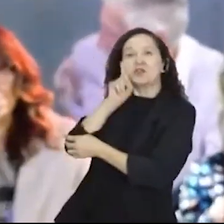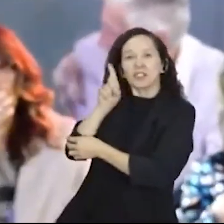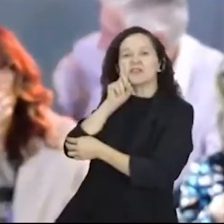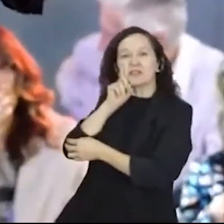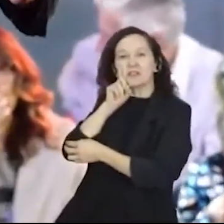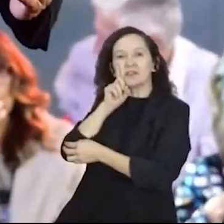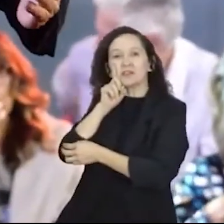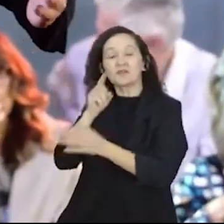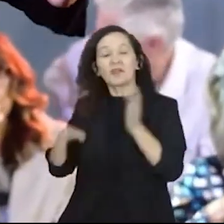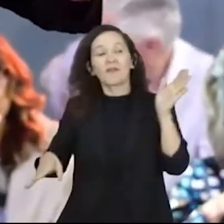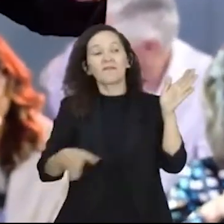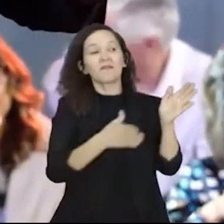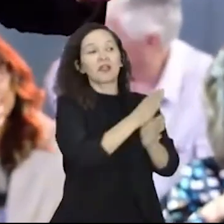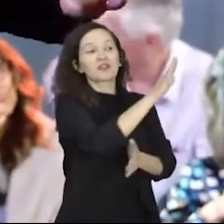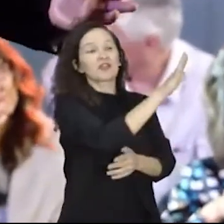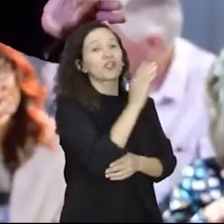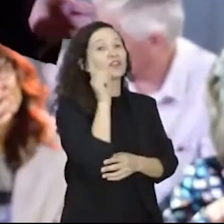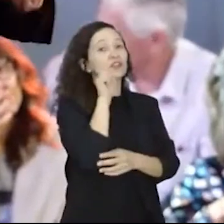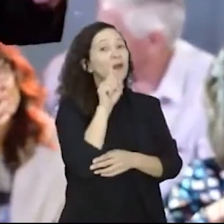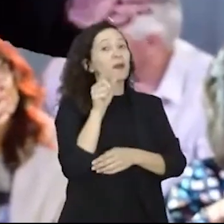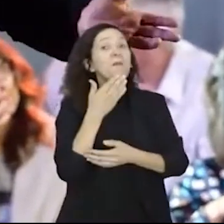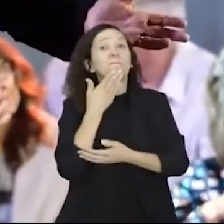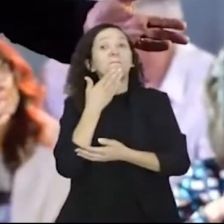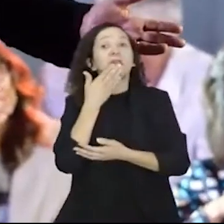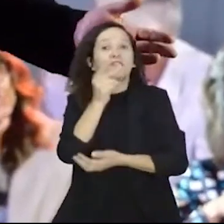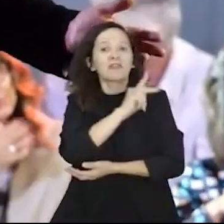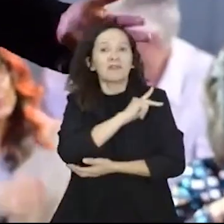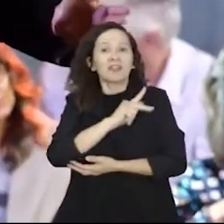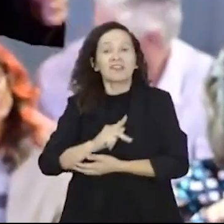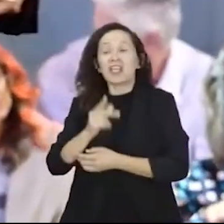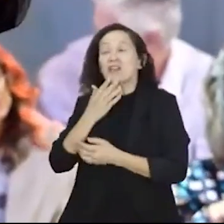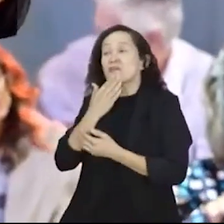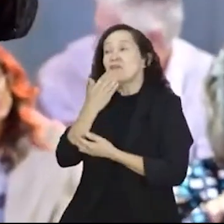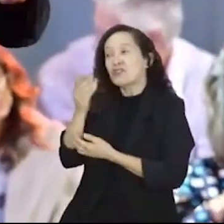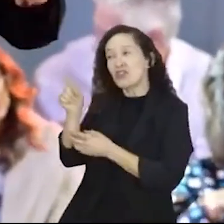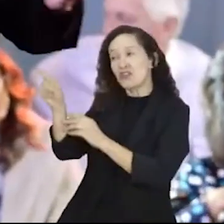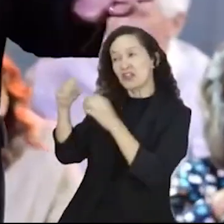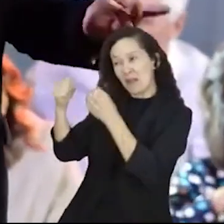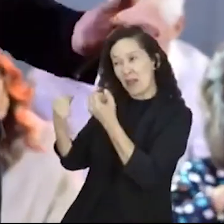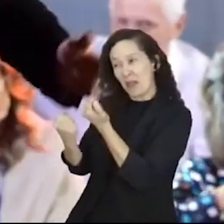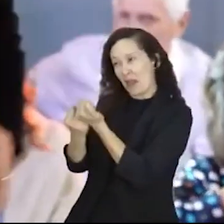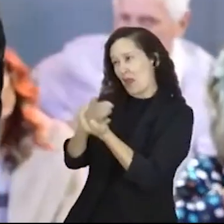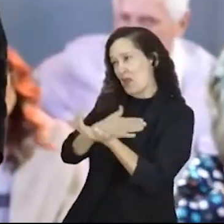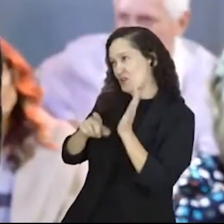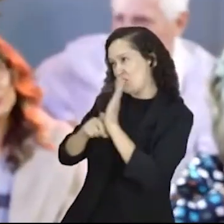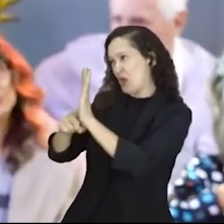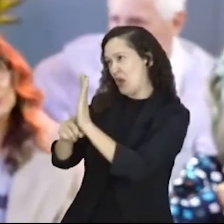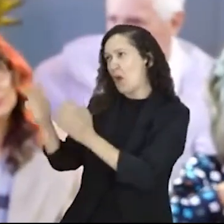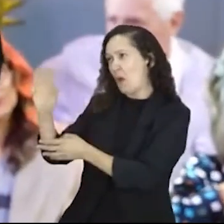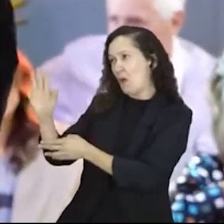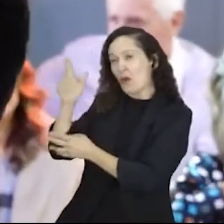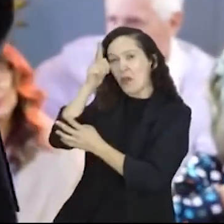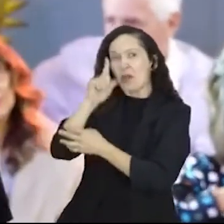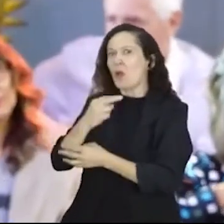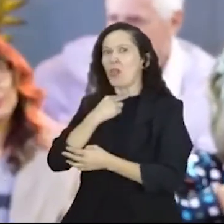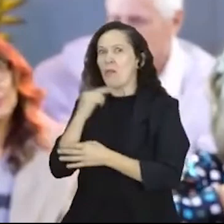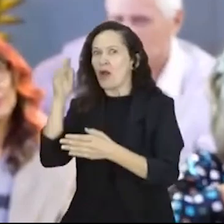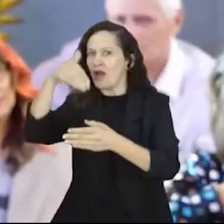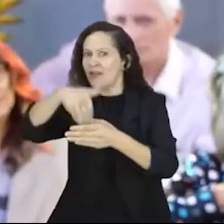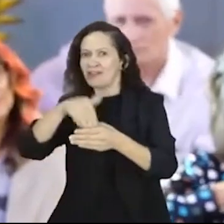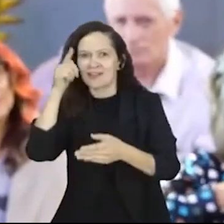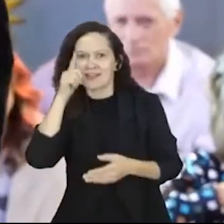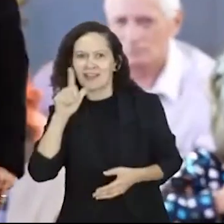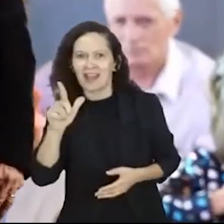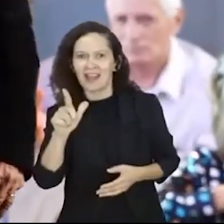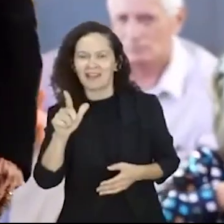pedir pro Biden: olha, Biden, você precisa me ajudar, porra. O Lula não pode ganhar as eleições. Você precisa me